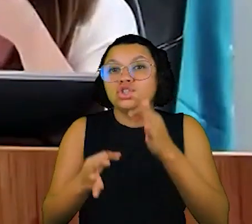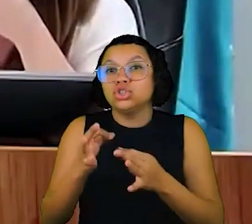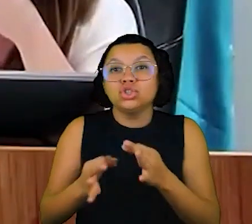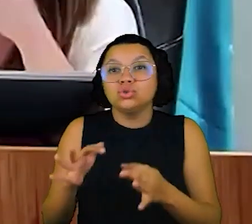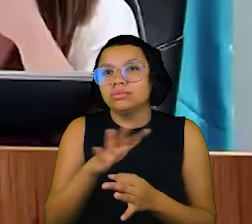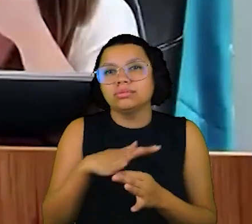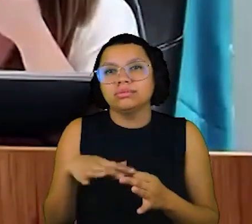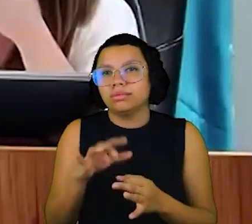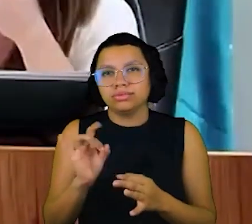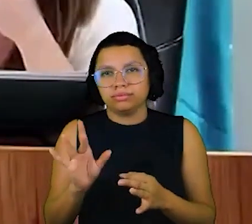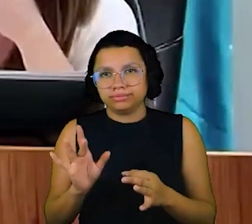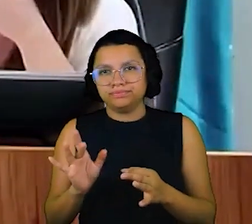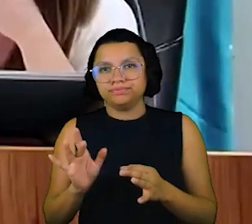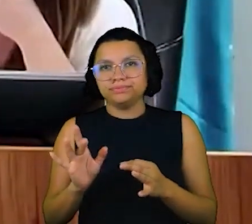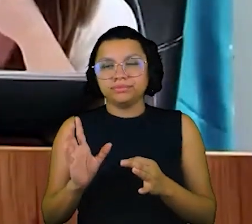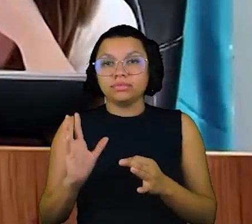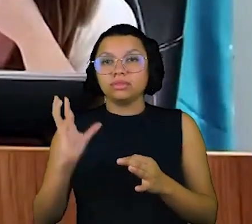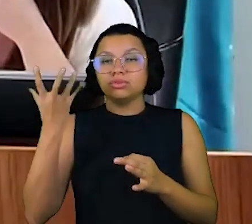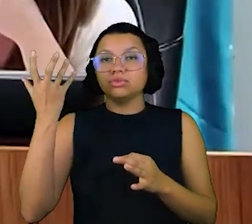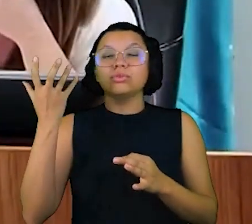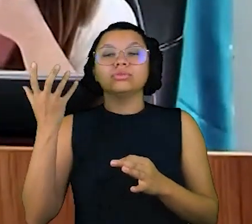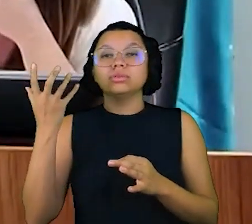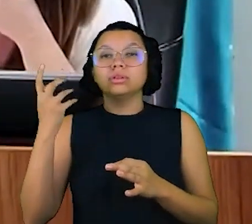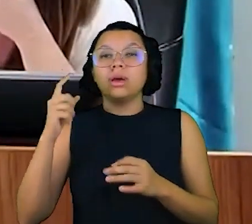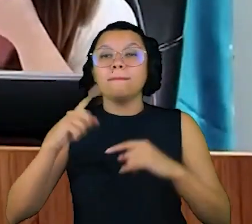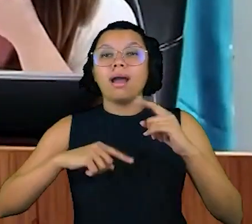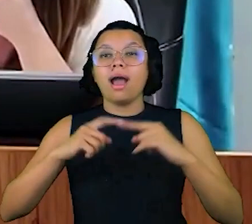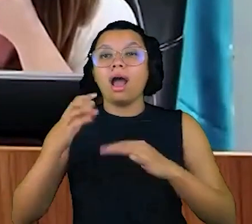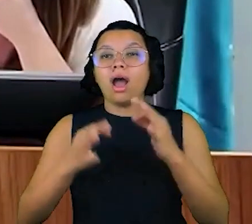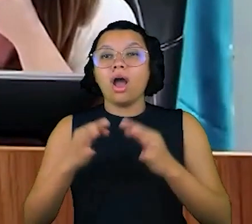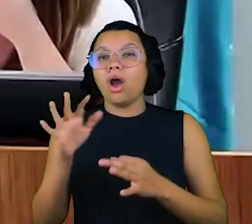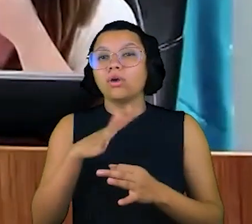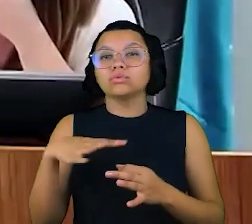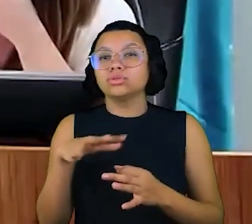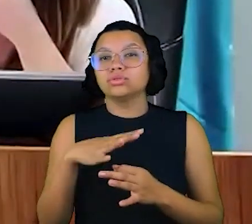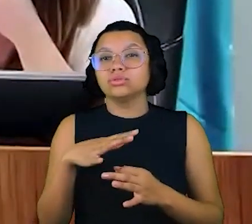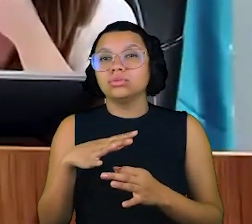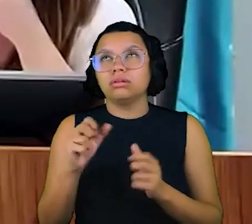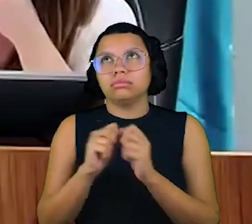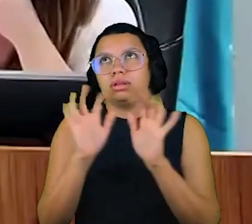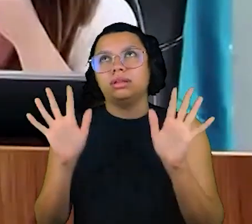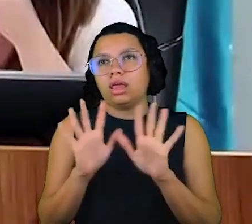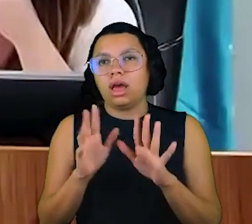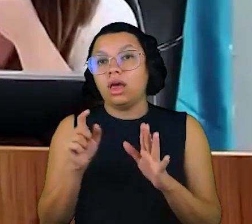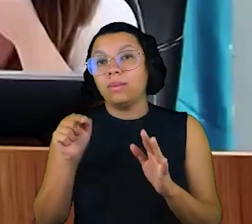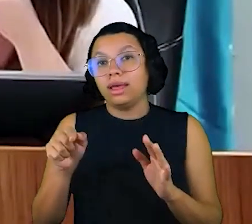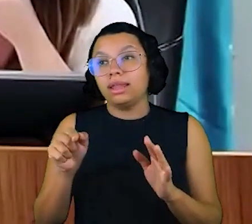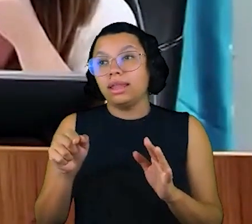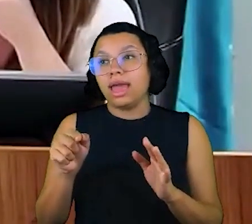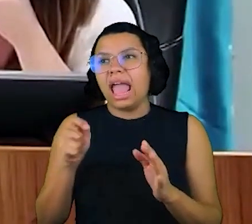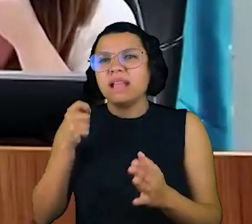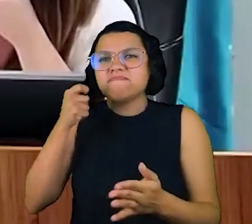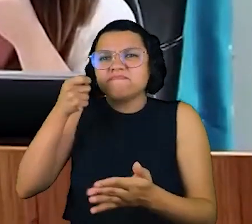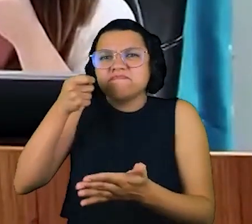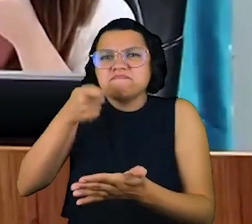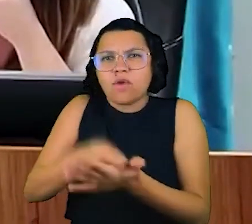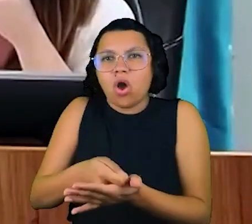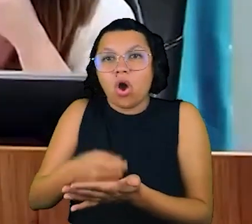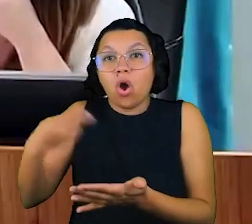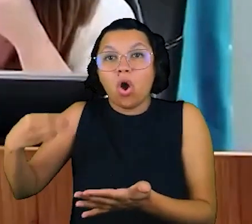materialmente a jurisdicional. A solução materialmente jurisdicional, ela, por óbvio, ela